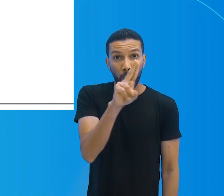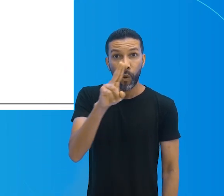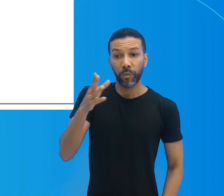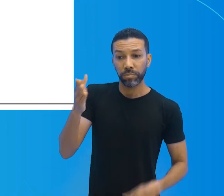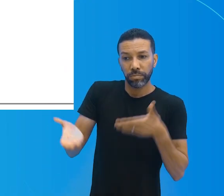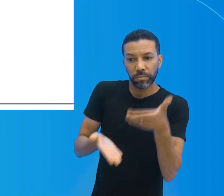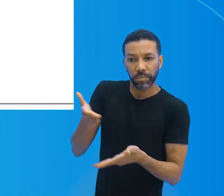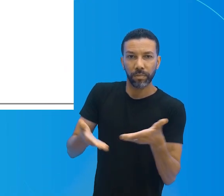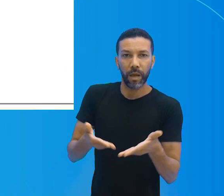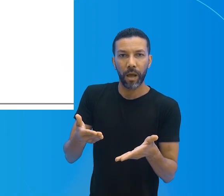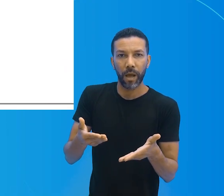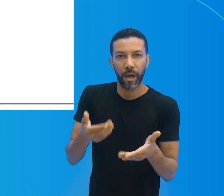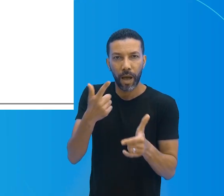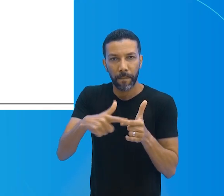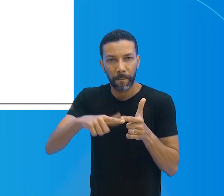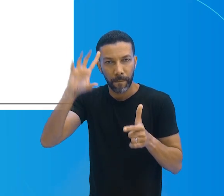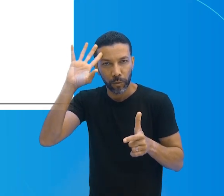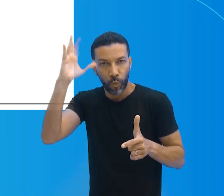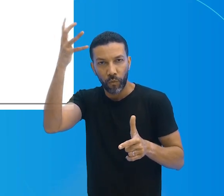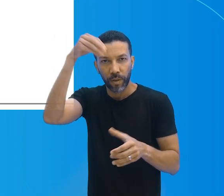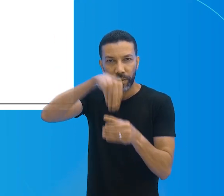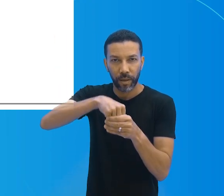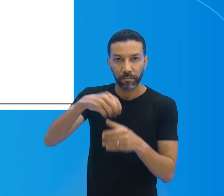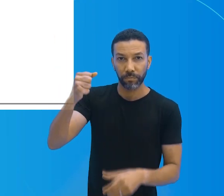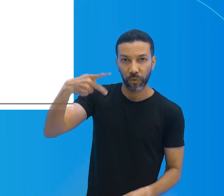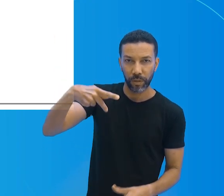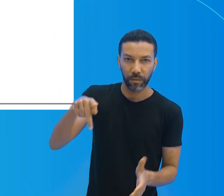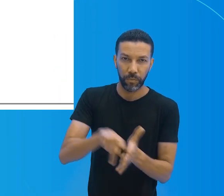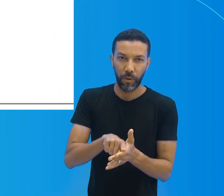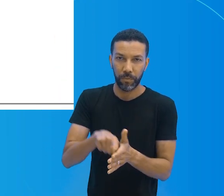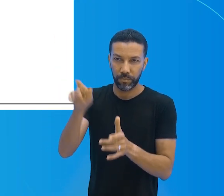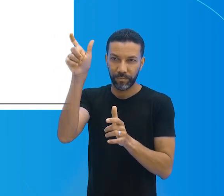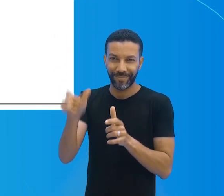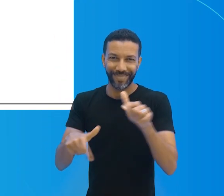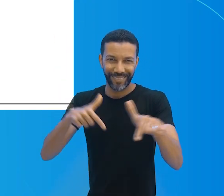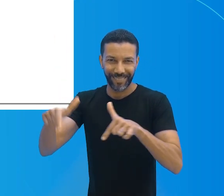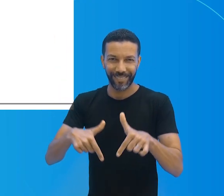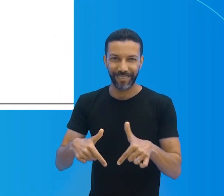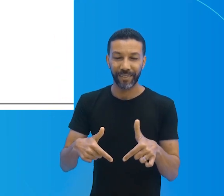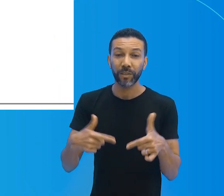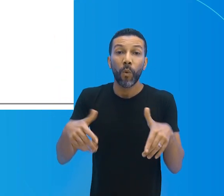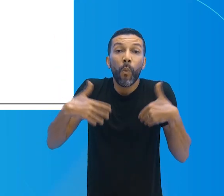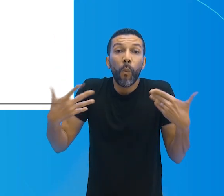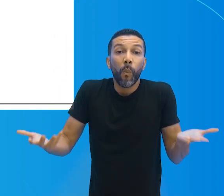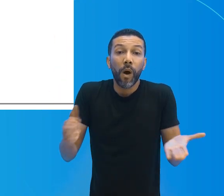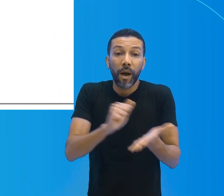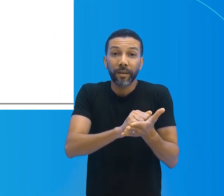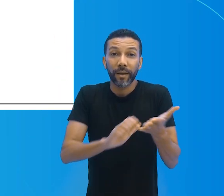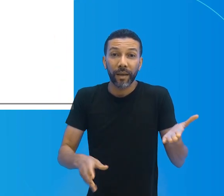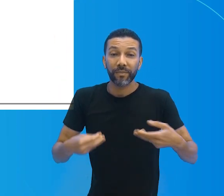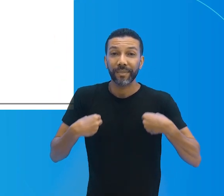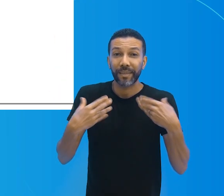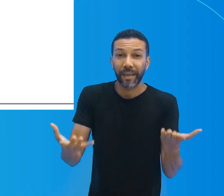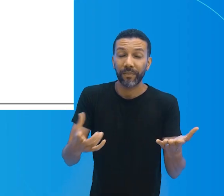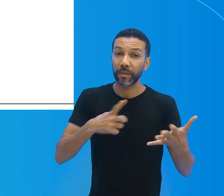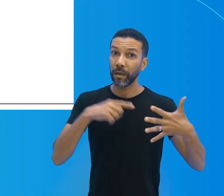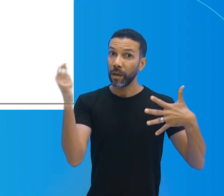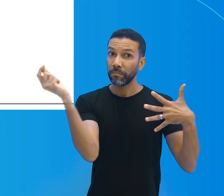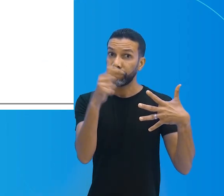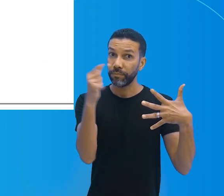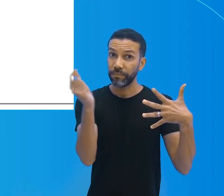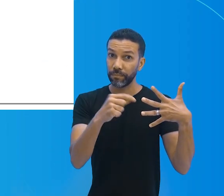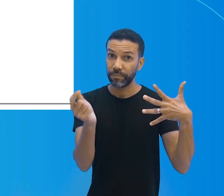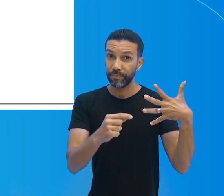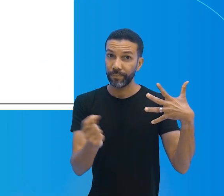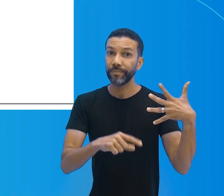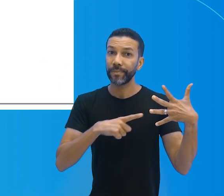uma aposentadoria de um servidor. E quais serão as subtarefas? Para que se entregue pronto uma aposentadoria de um servidor, muitas